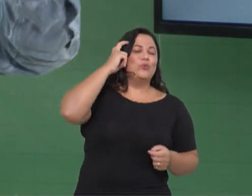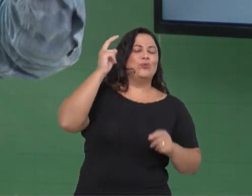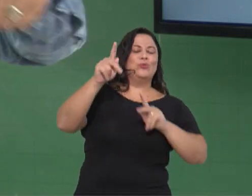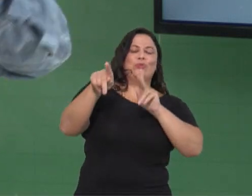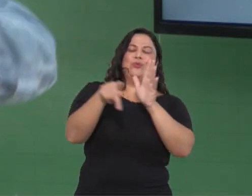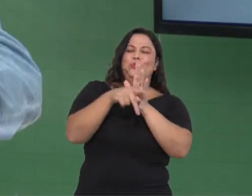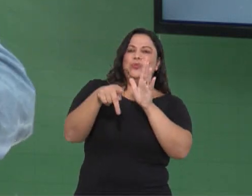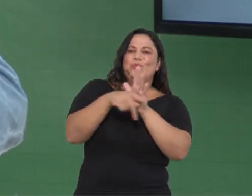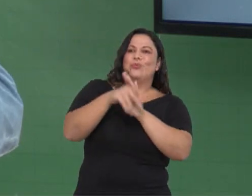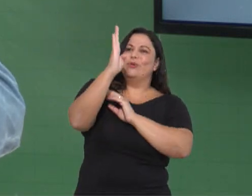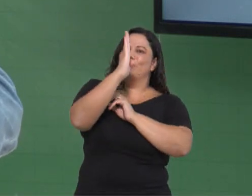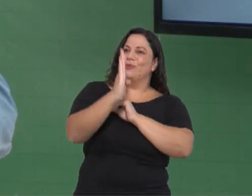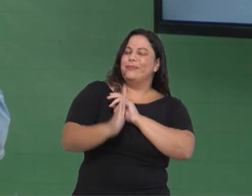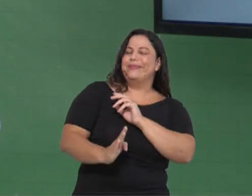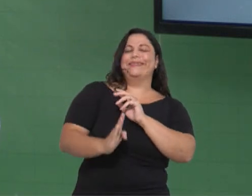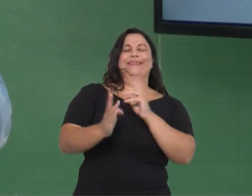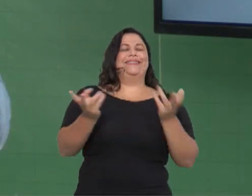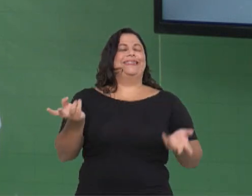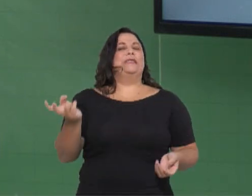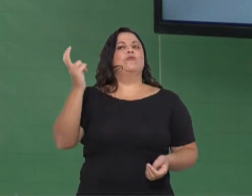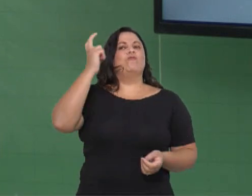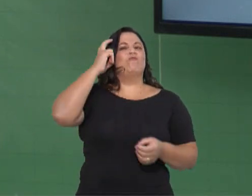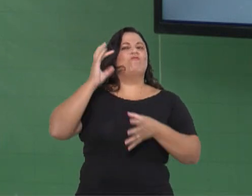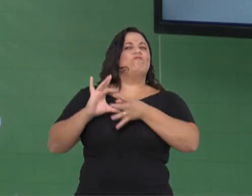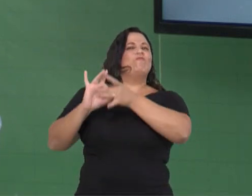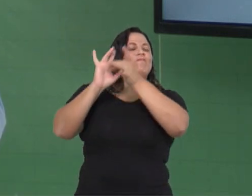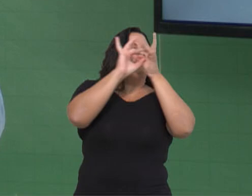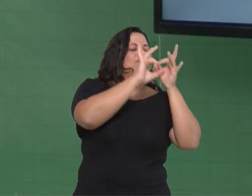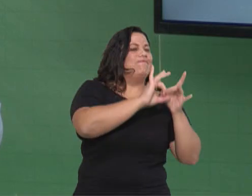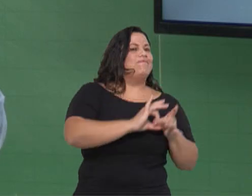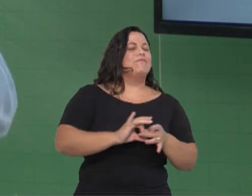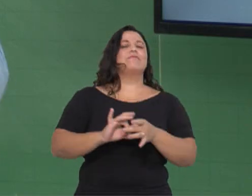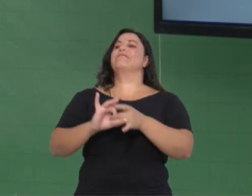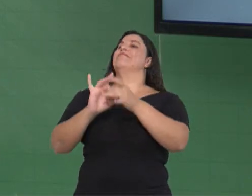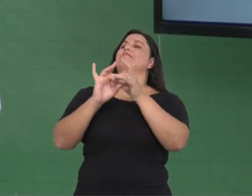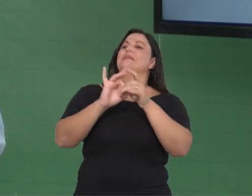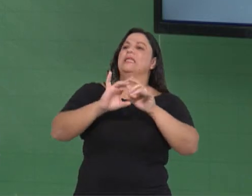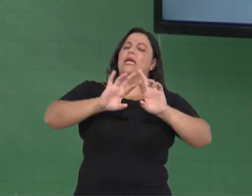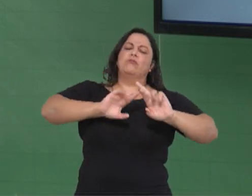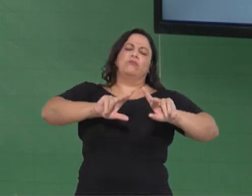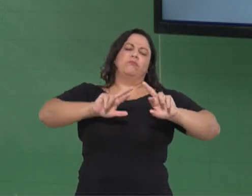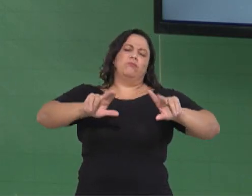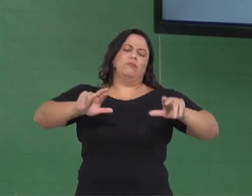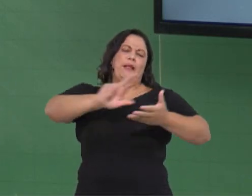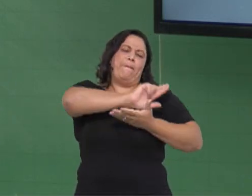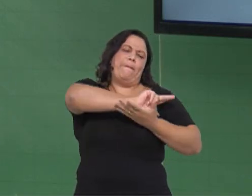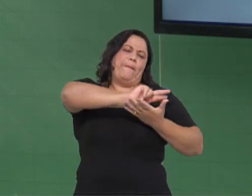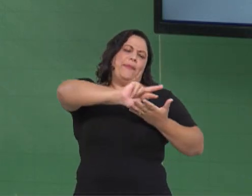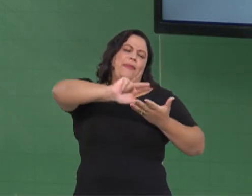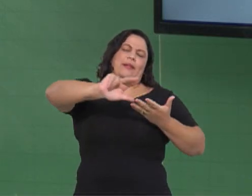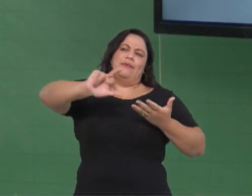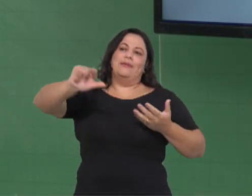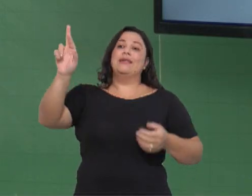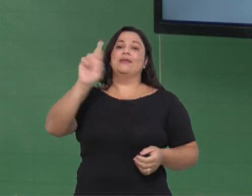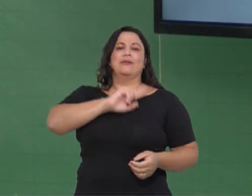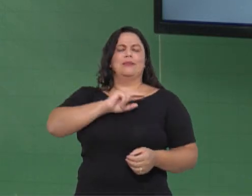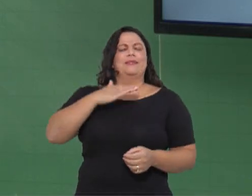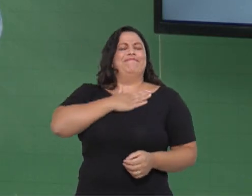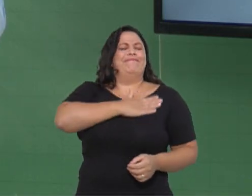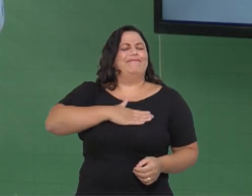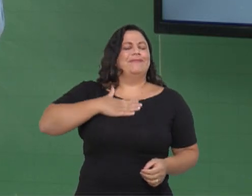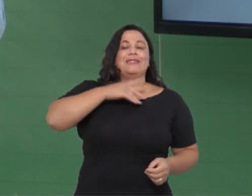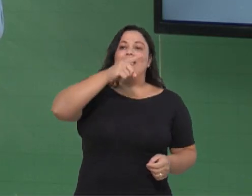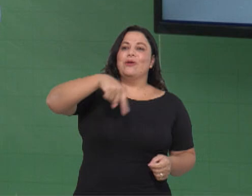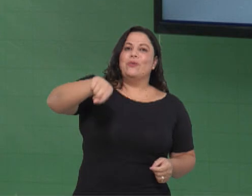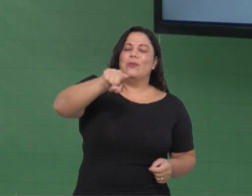folclóricas fazem parte da nossa cultura, assim como a diversidade religiosa. Espero que vocês tenham gostado dessa aula